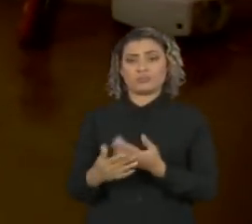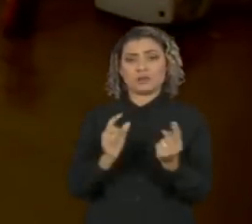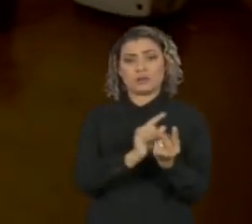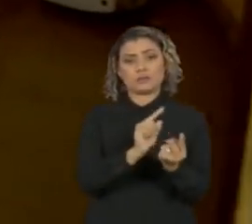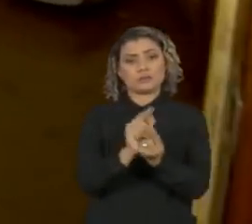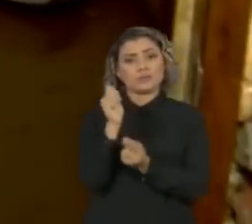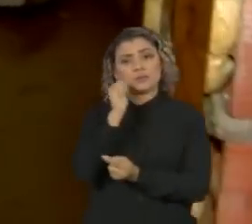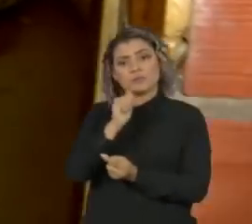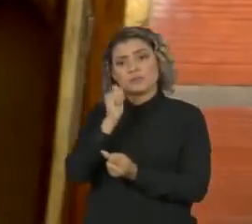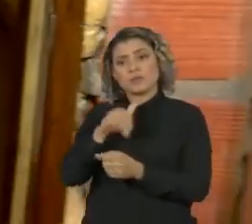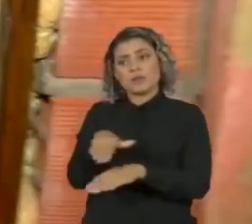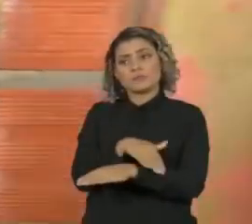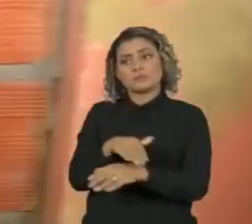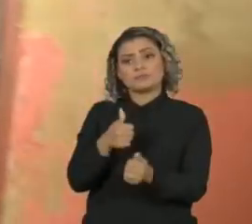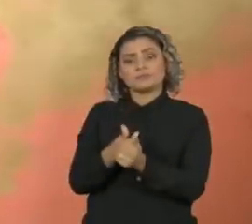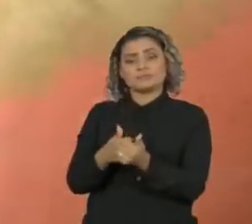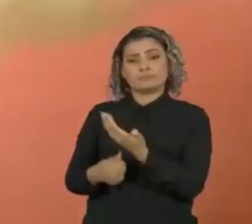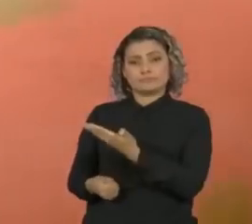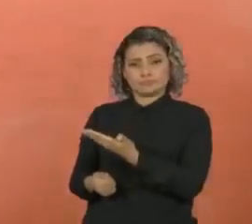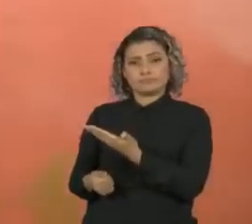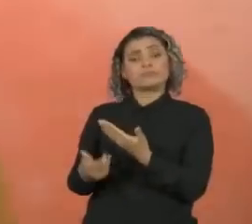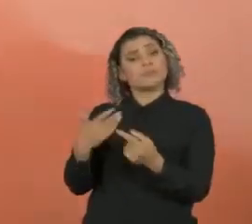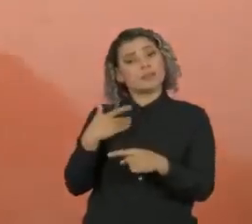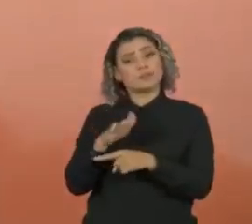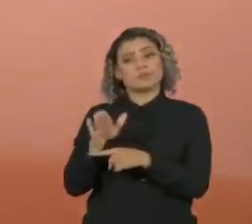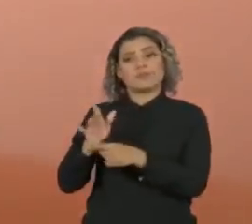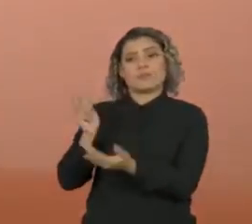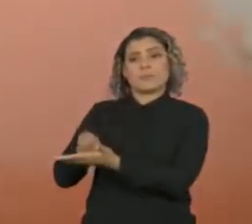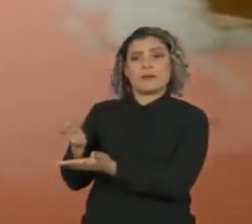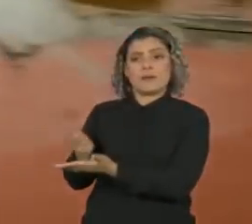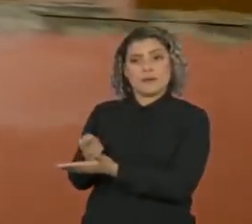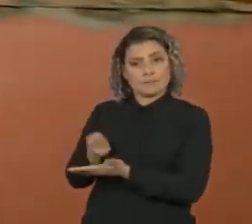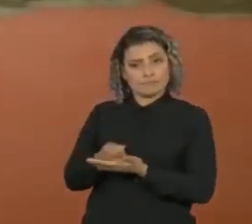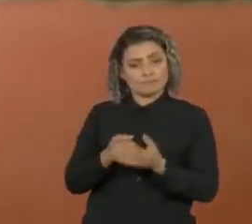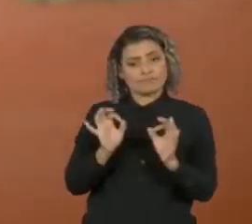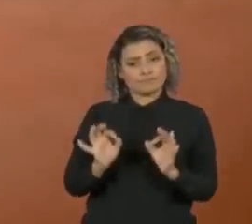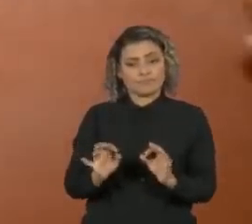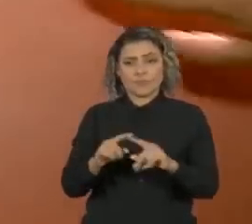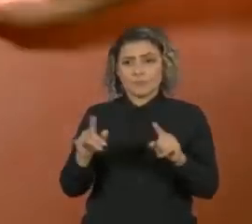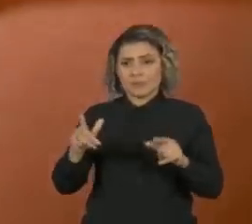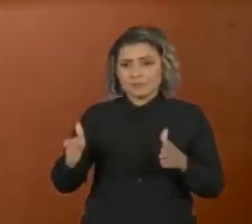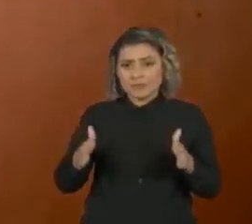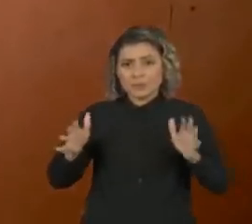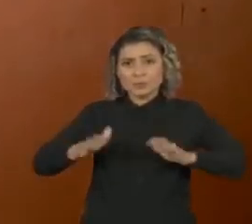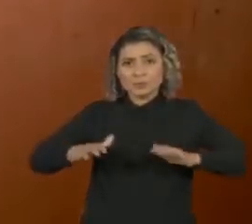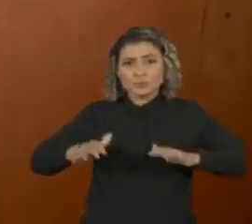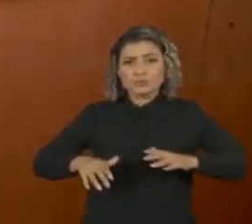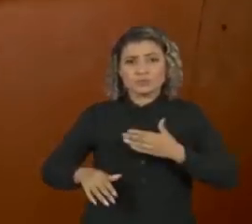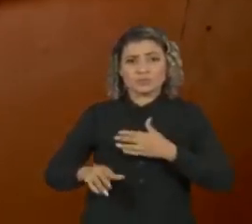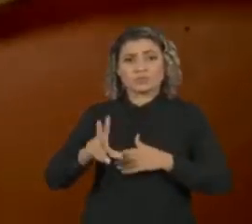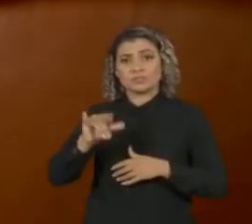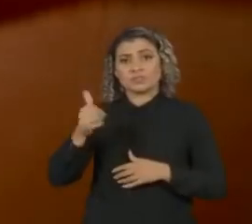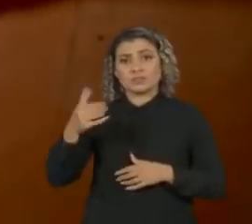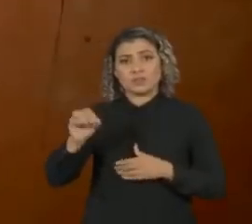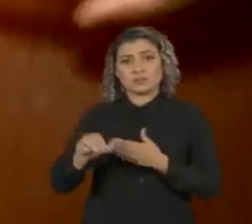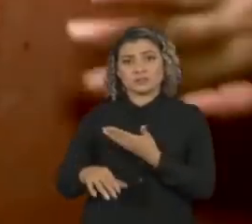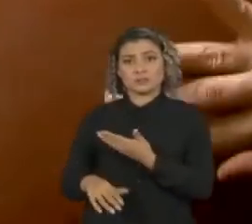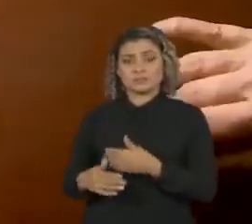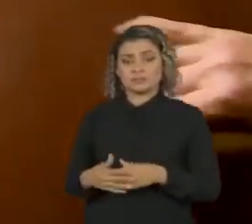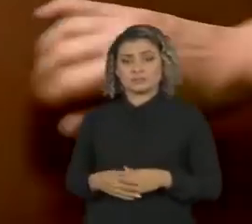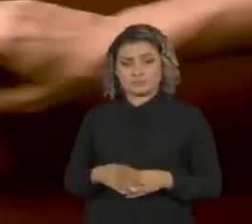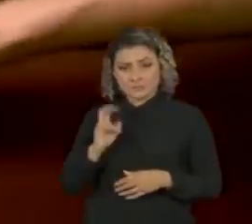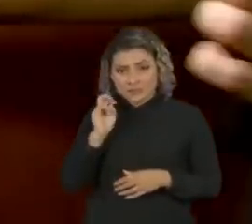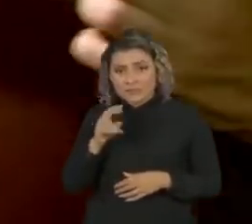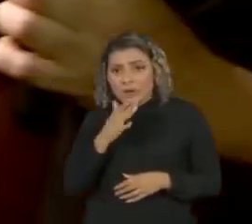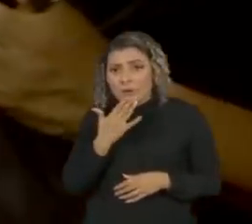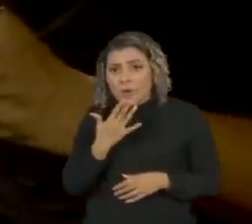atendia as mulheres aqui do bairro e que ajudava nas despesas da família. Só que durante a enchente do dia 10, pela diferença de